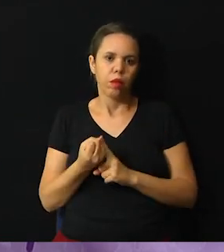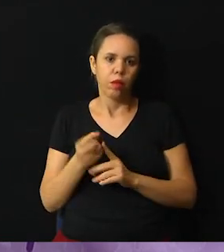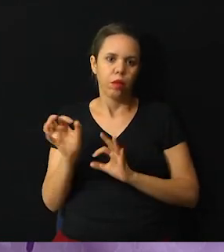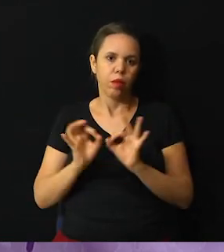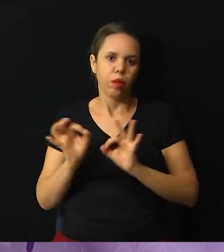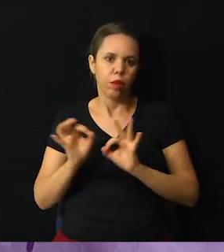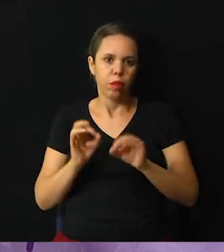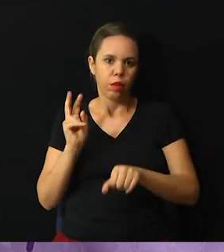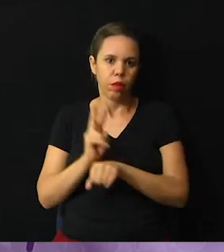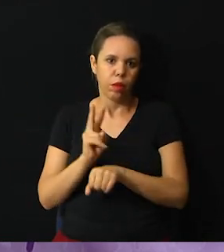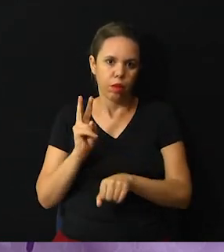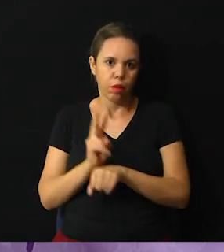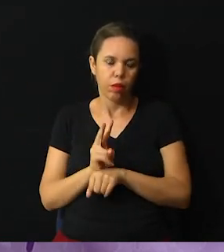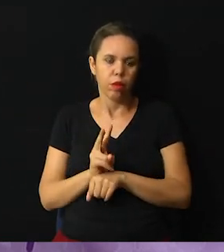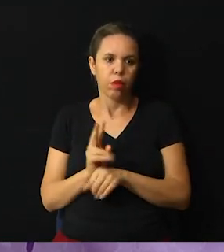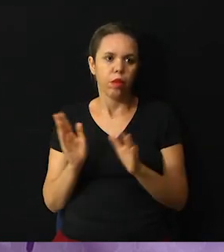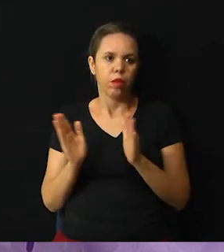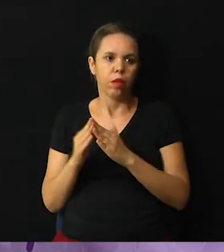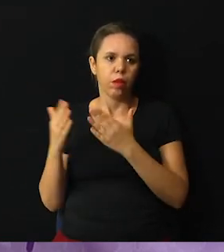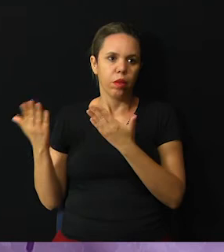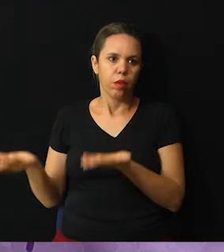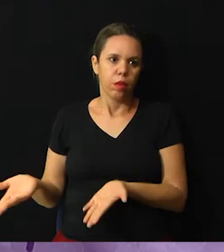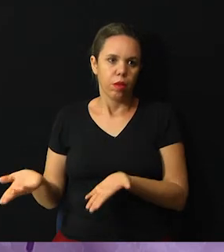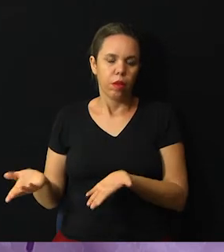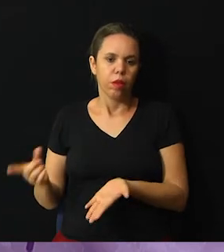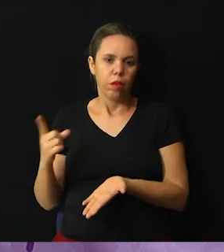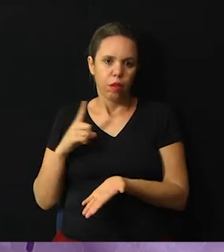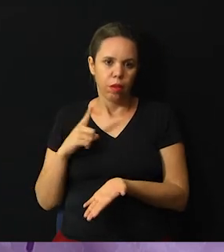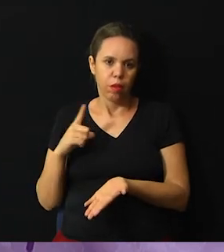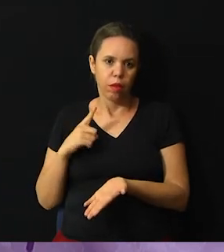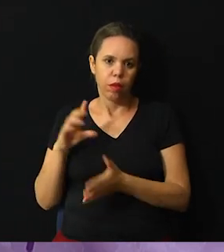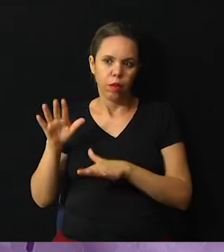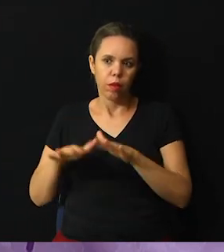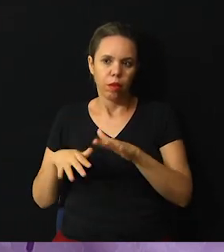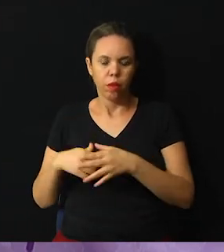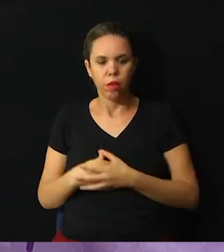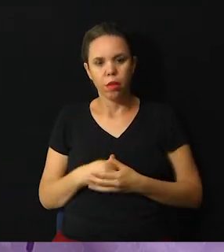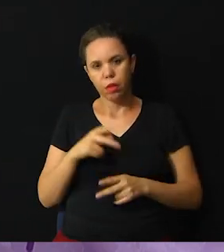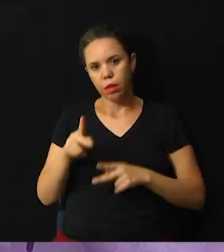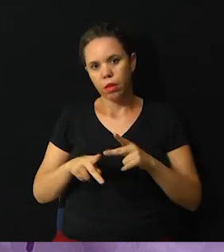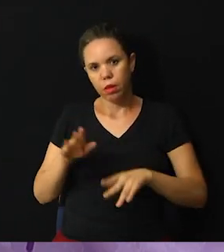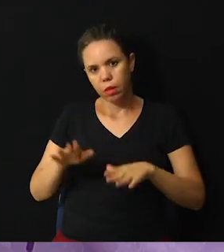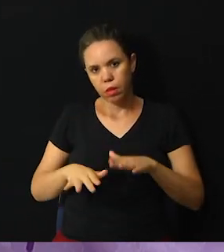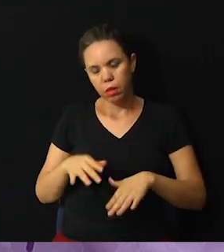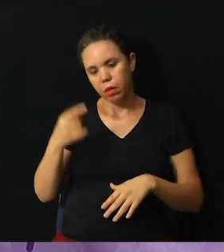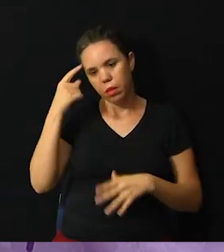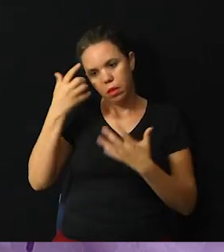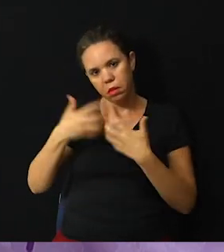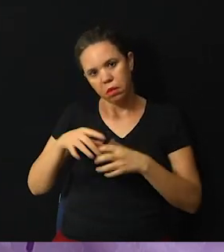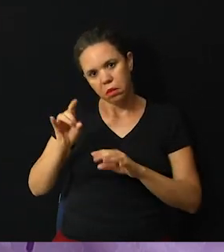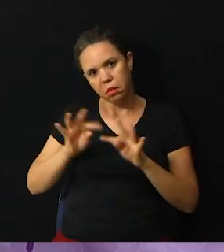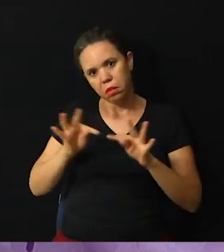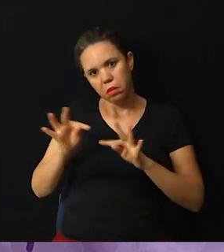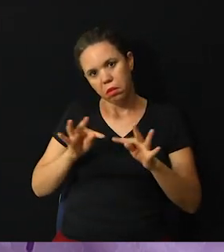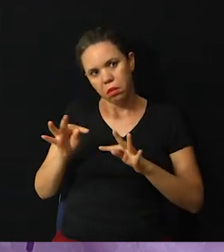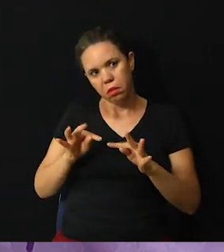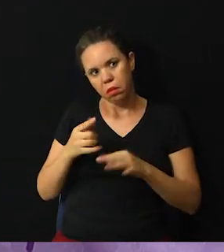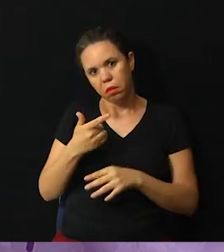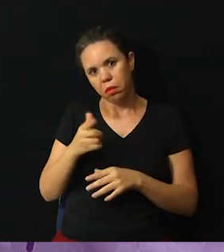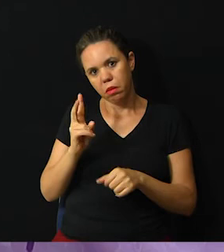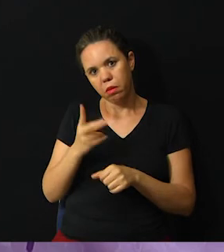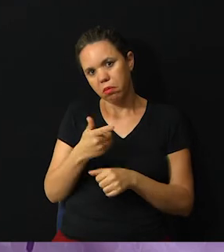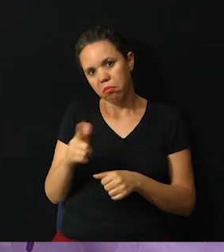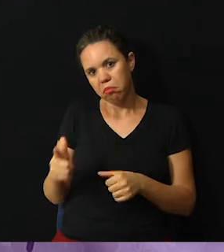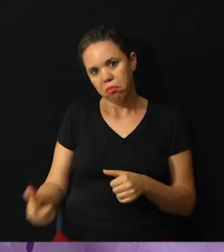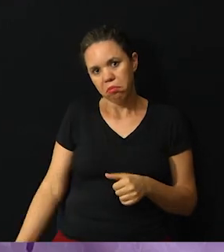de como organizar o cuidado em casa. Ela tem muitas facetas, né? As pessoas às vezes pensam só em como tratar, em como